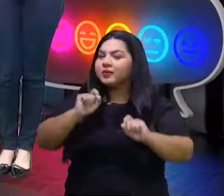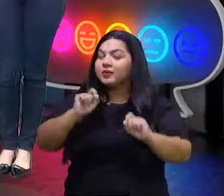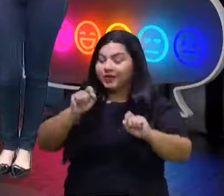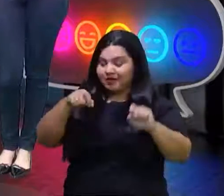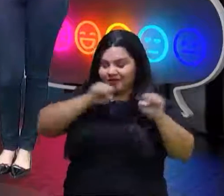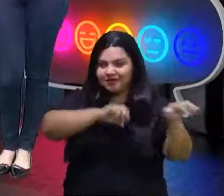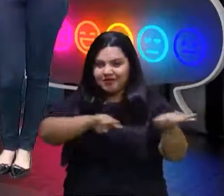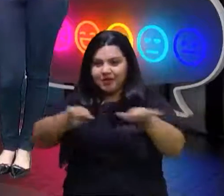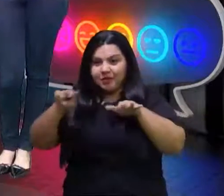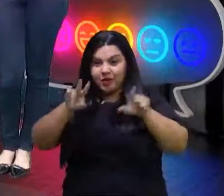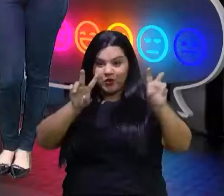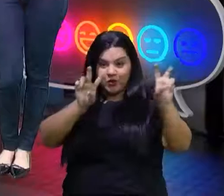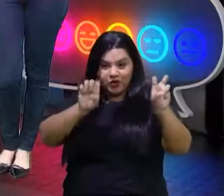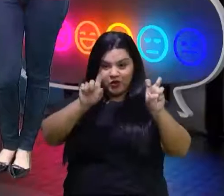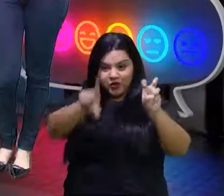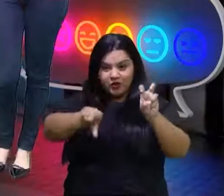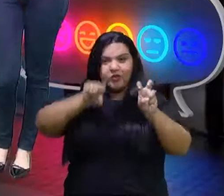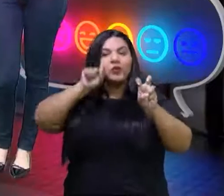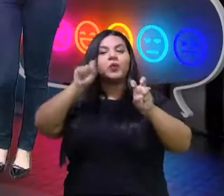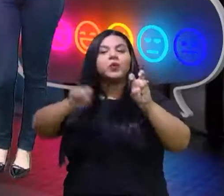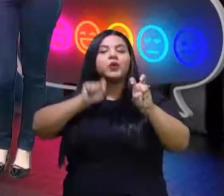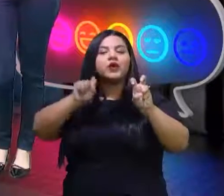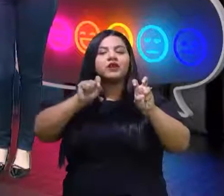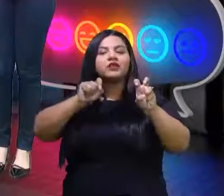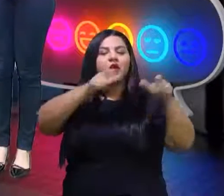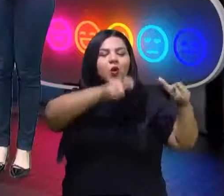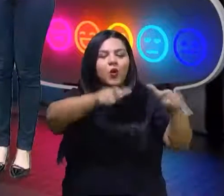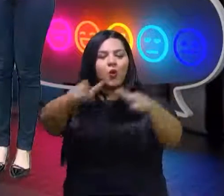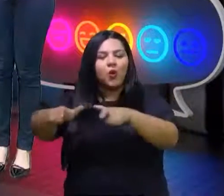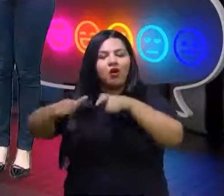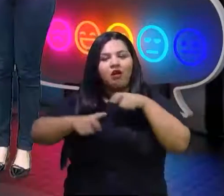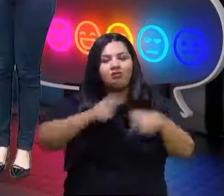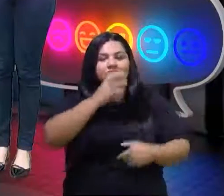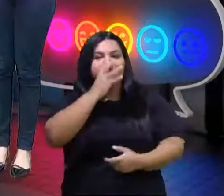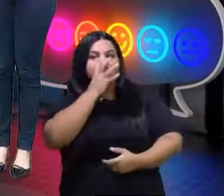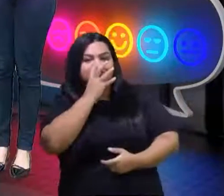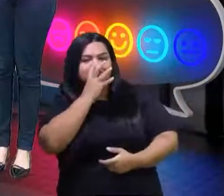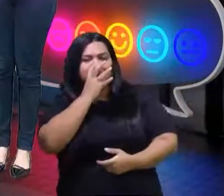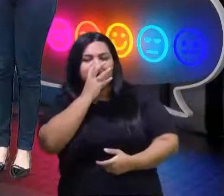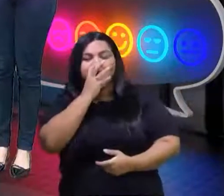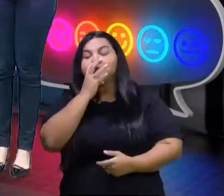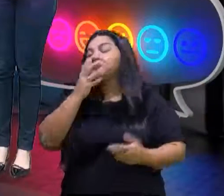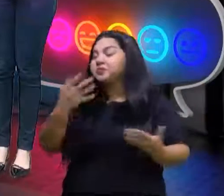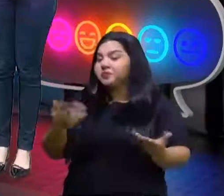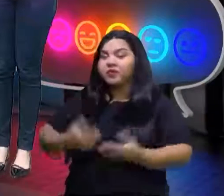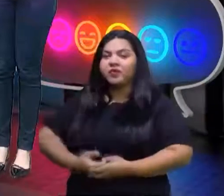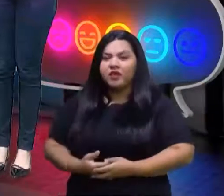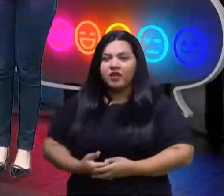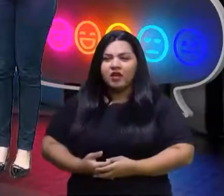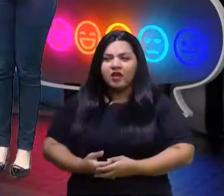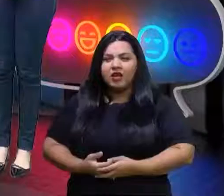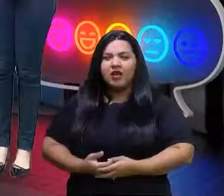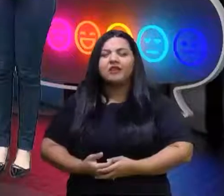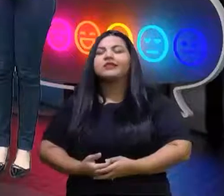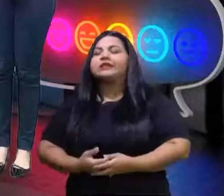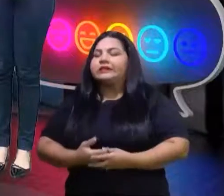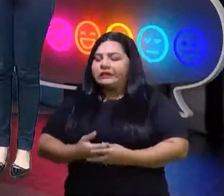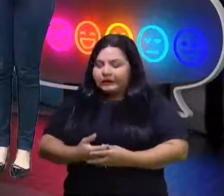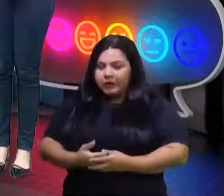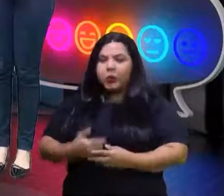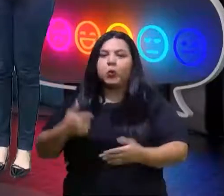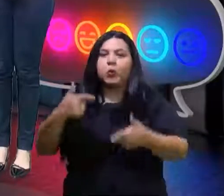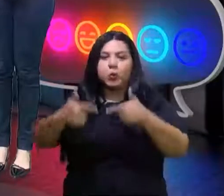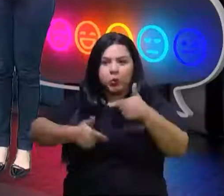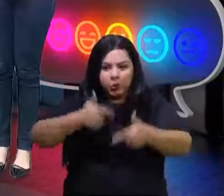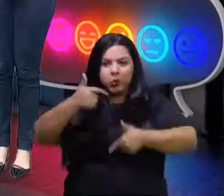essa semana, o tema escolhido foi lugares impressionantes. E olha só, deu muito trabalho